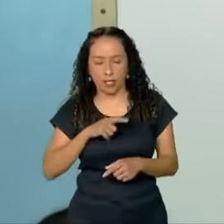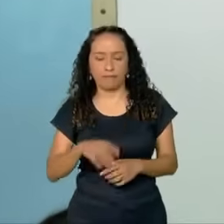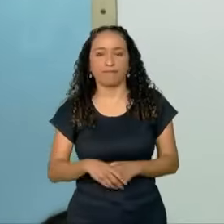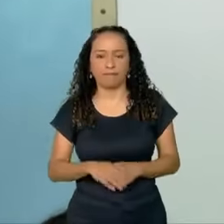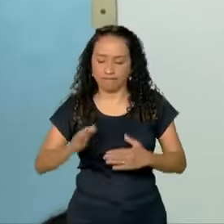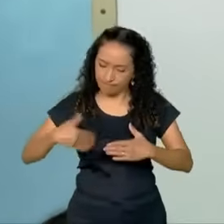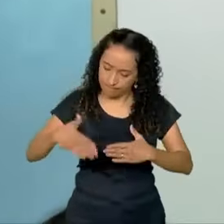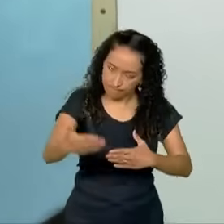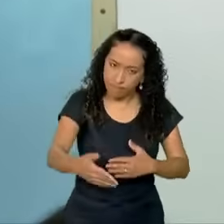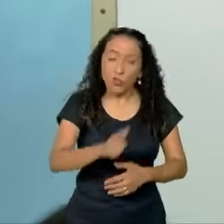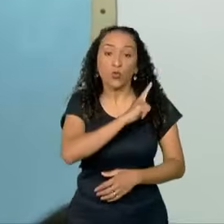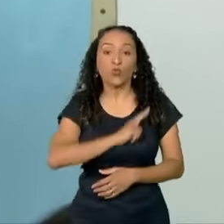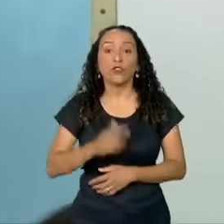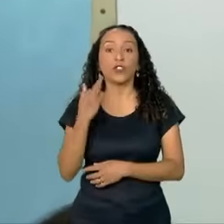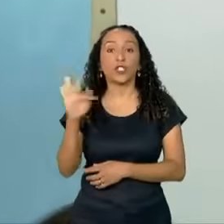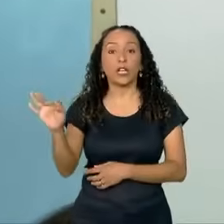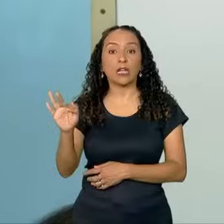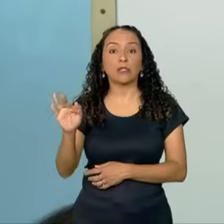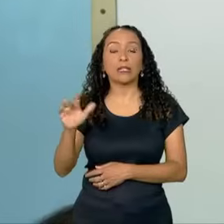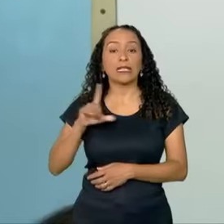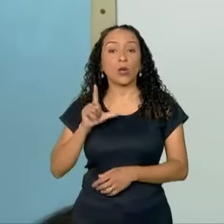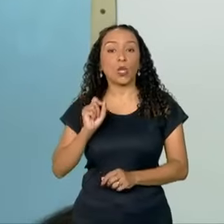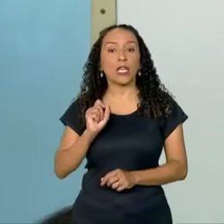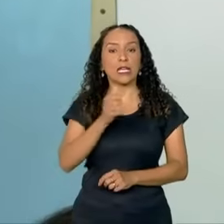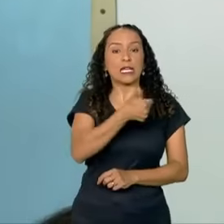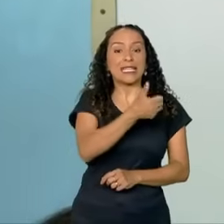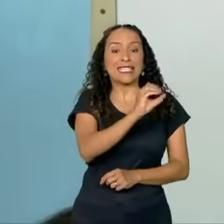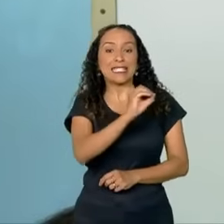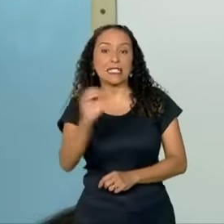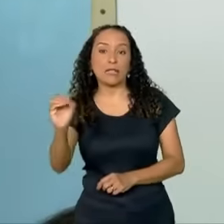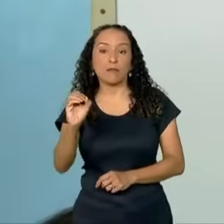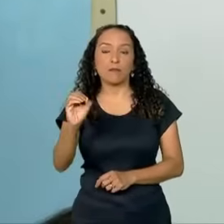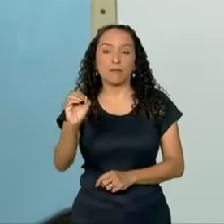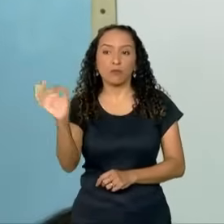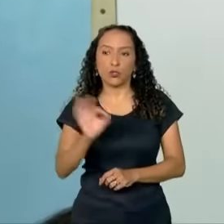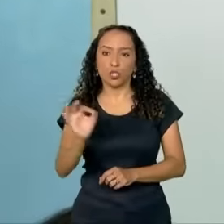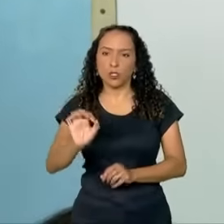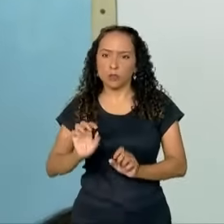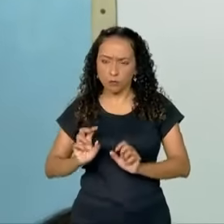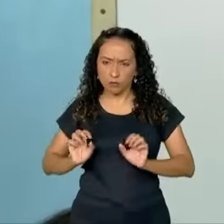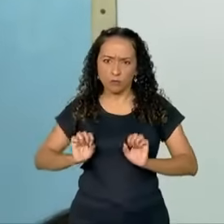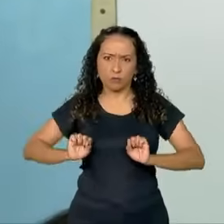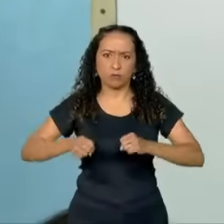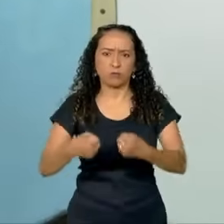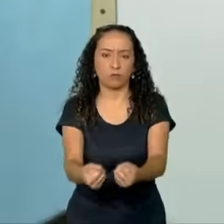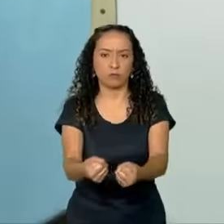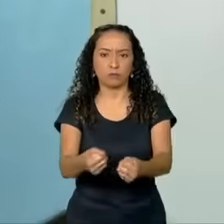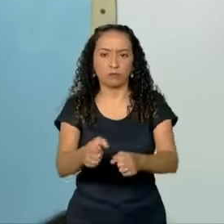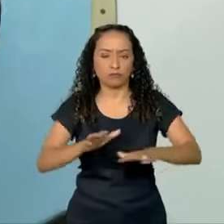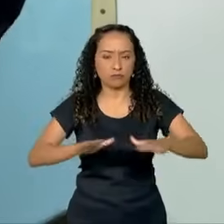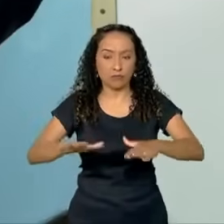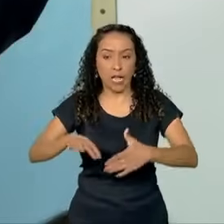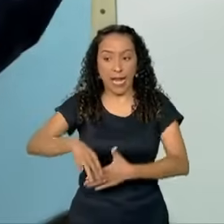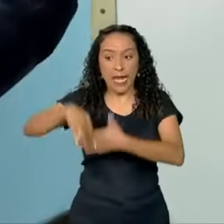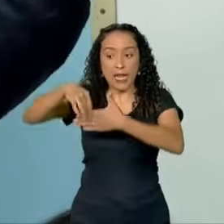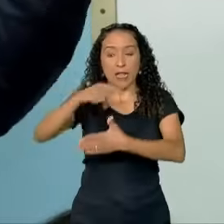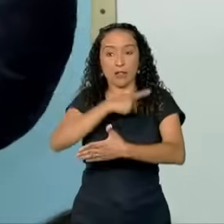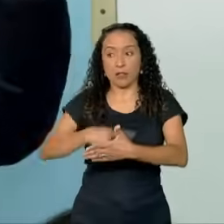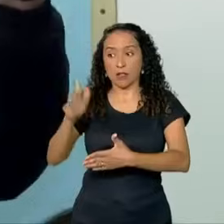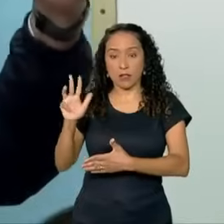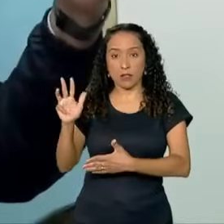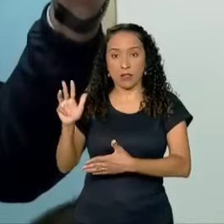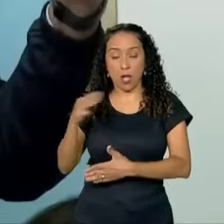O governo federal, ele está 100% mobilizado por recomendação e liderança do presidente Lula. O ministro Rui